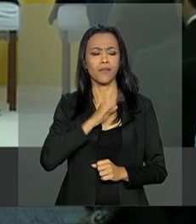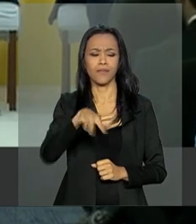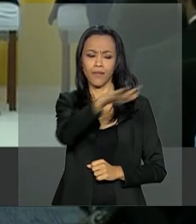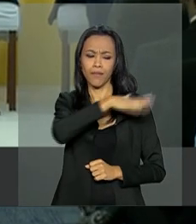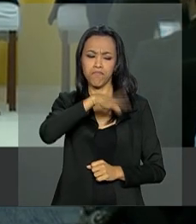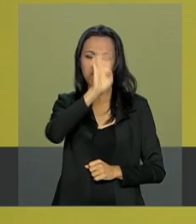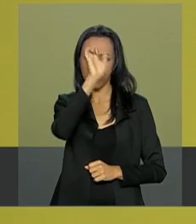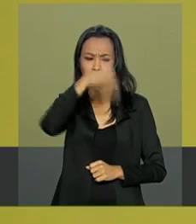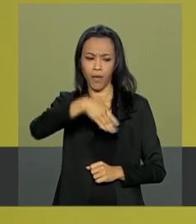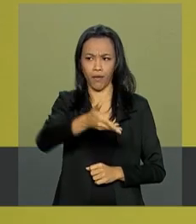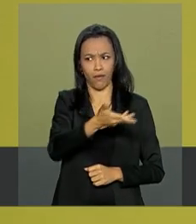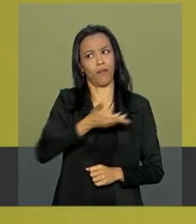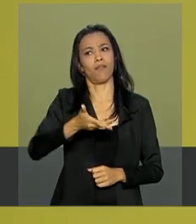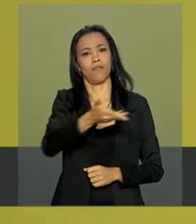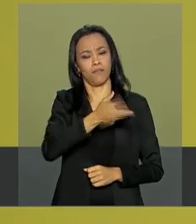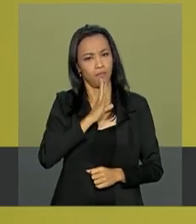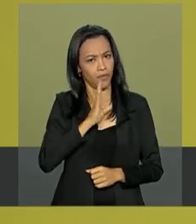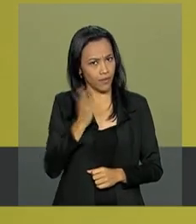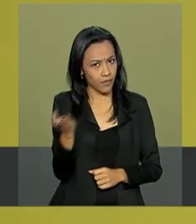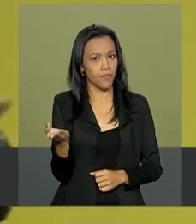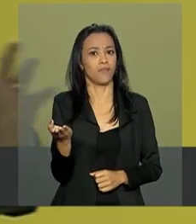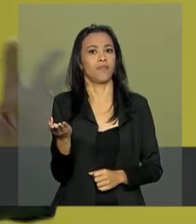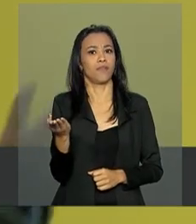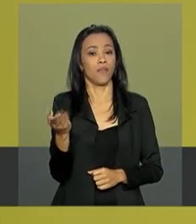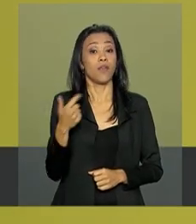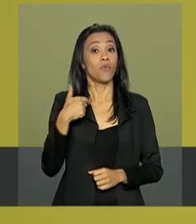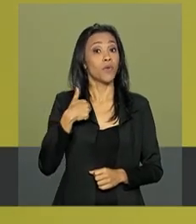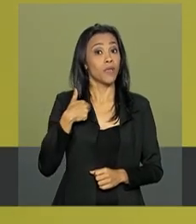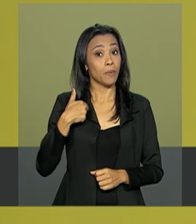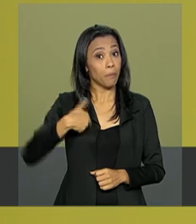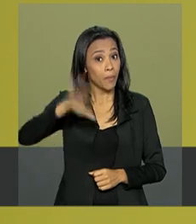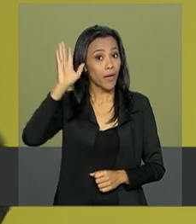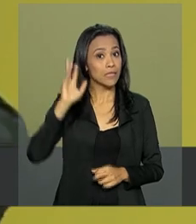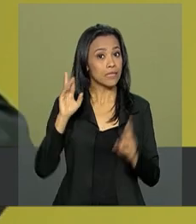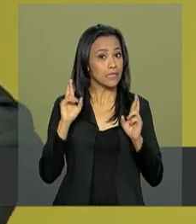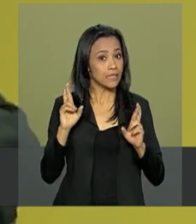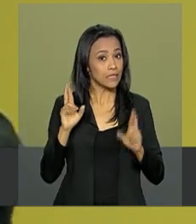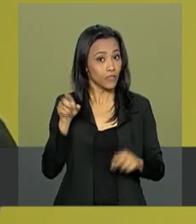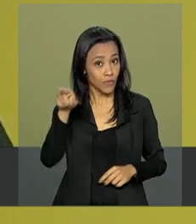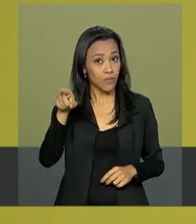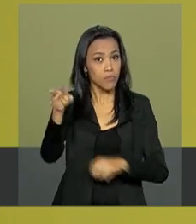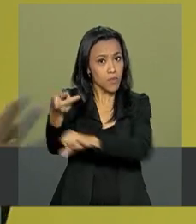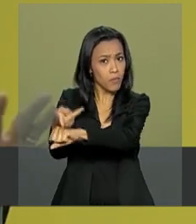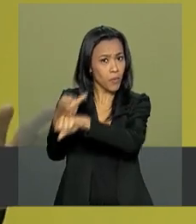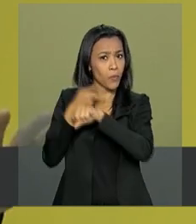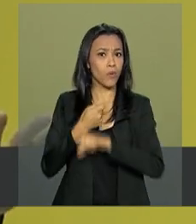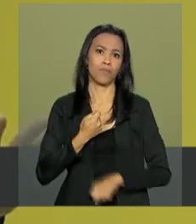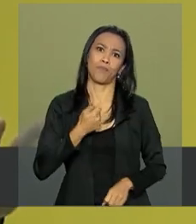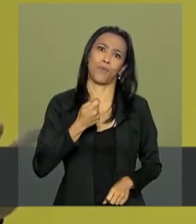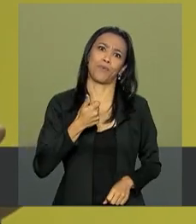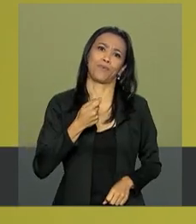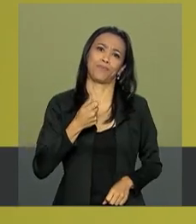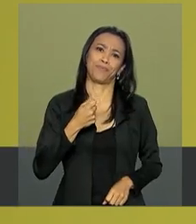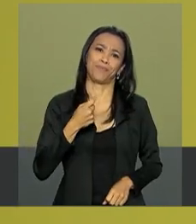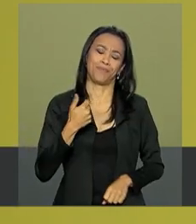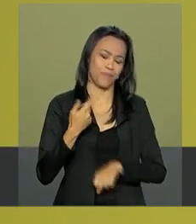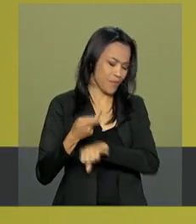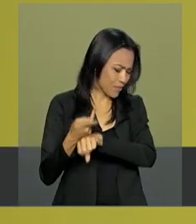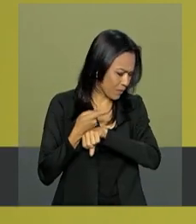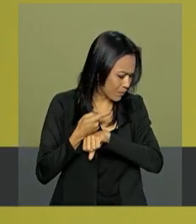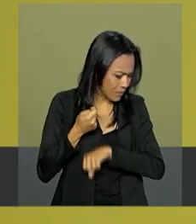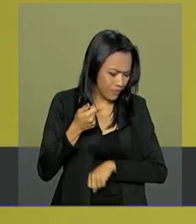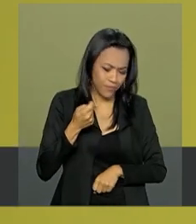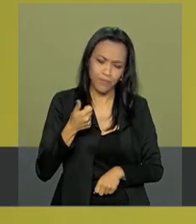como ninguém. De modo que o que eu mais espero é que você me procure o menos possível, porque